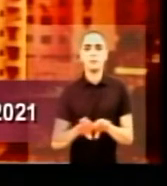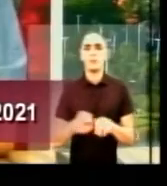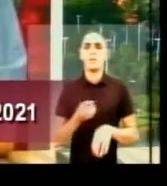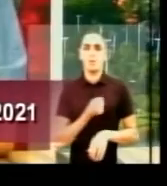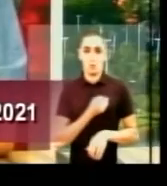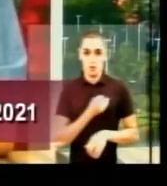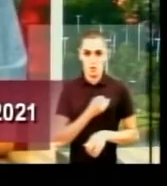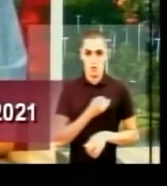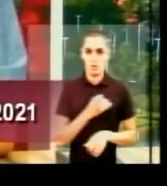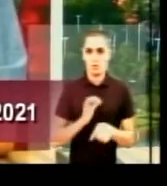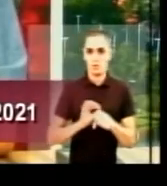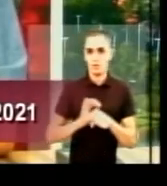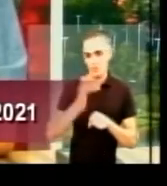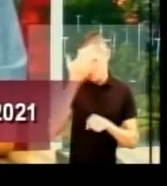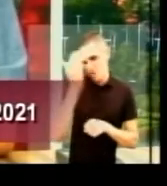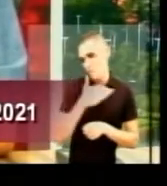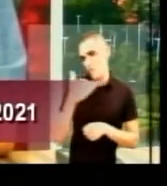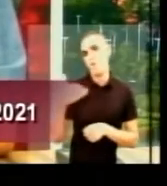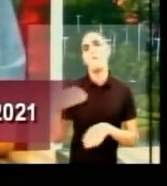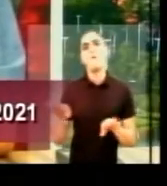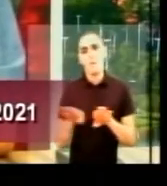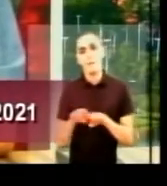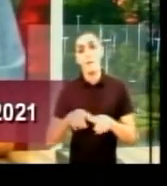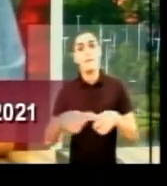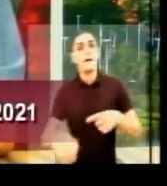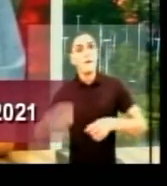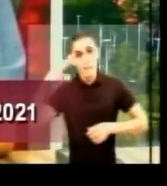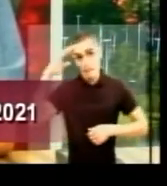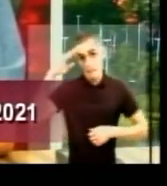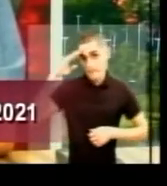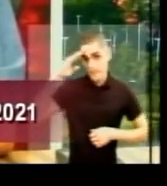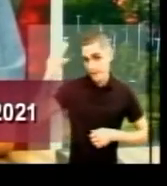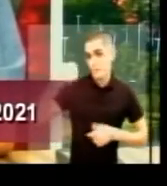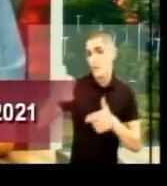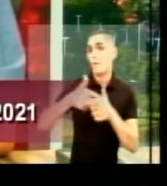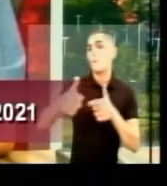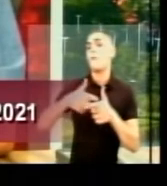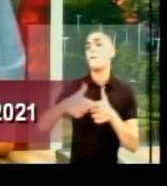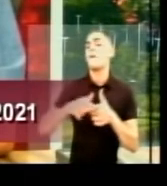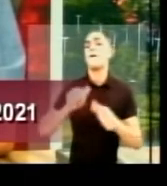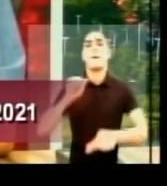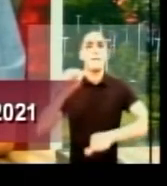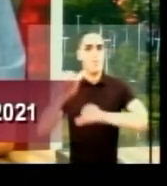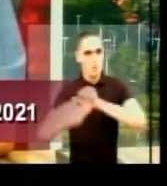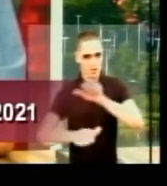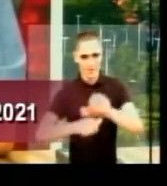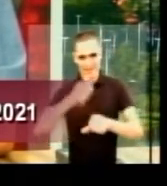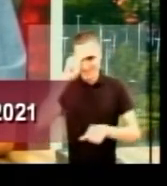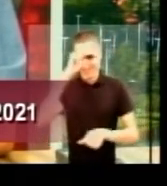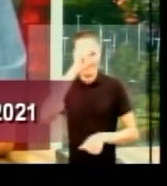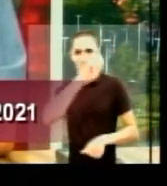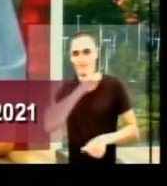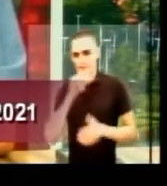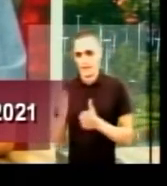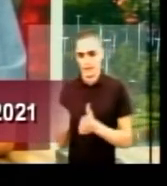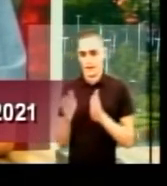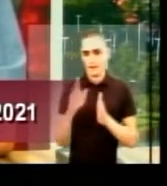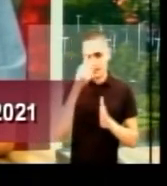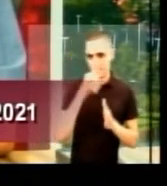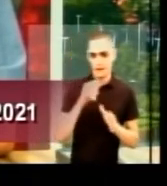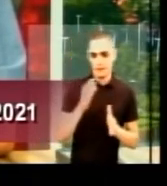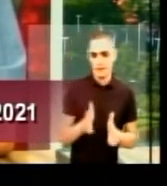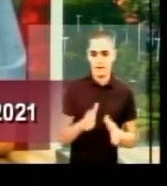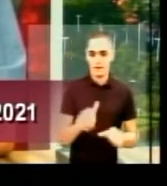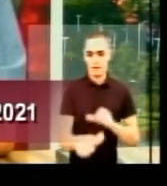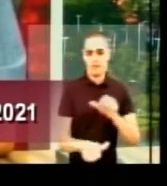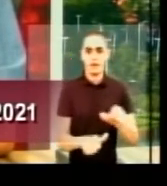fator para a gente mudar de fase para todo o estado, né? Não é só aqui, todo o estado está